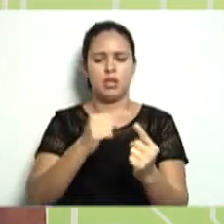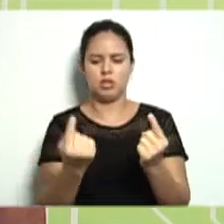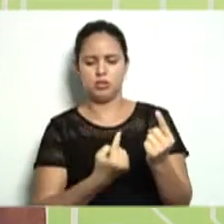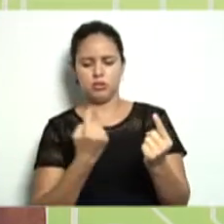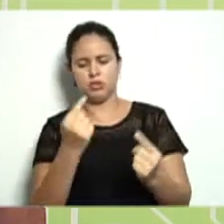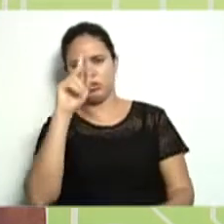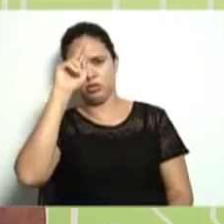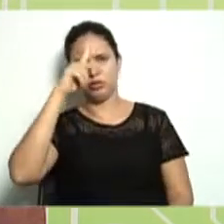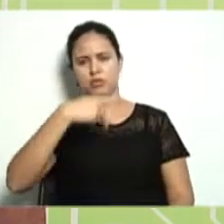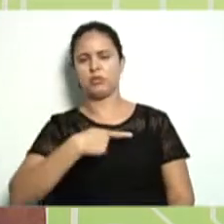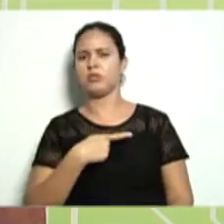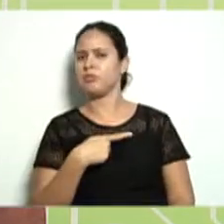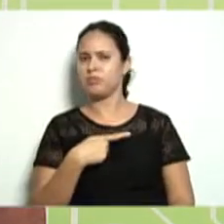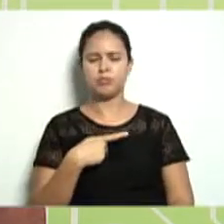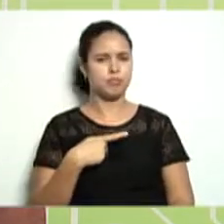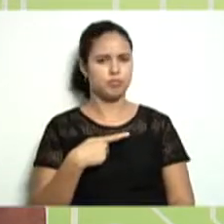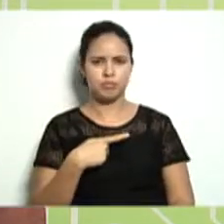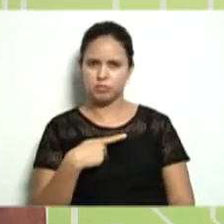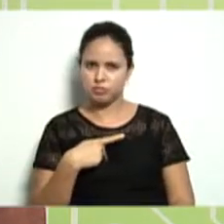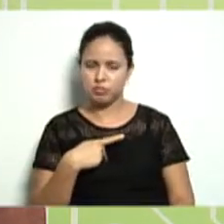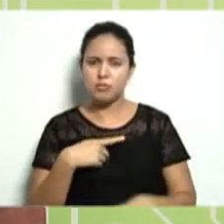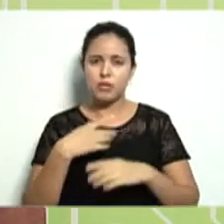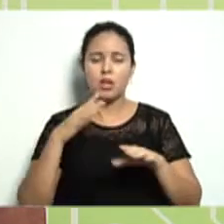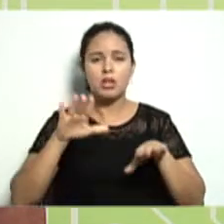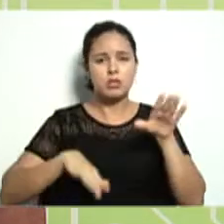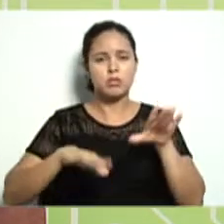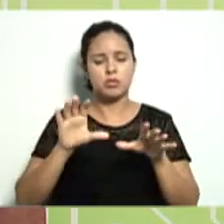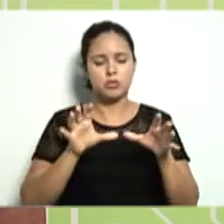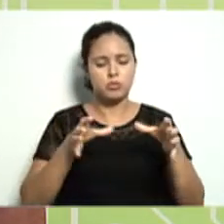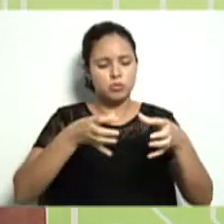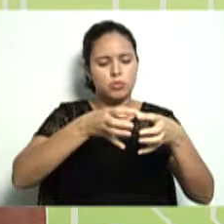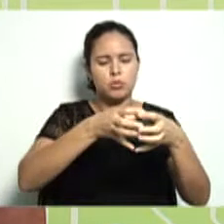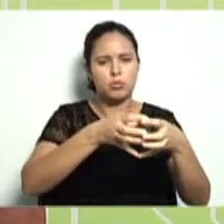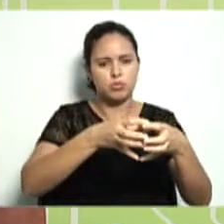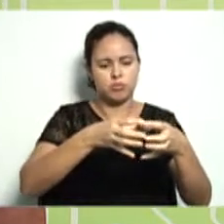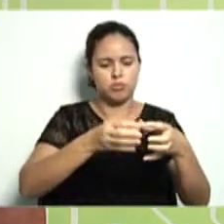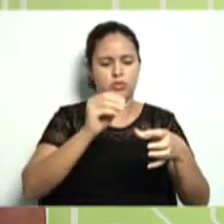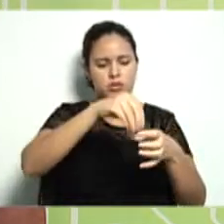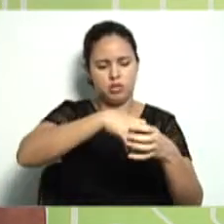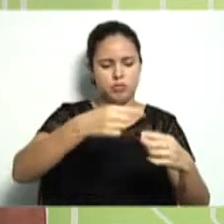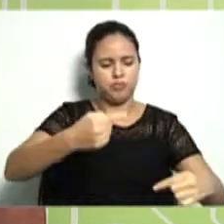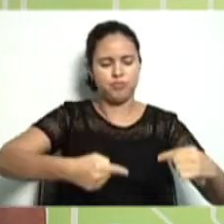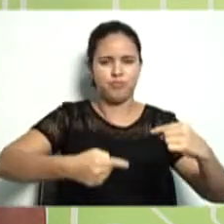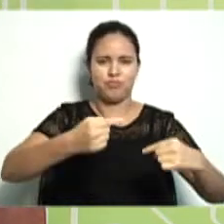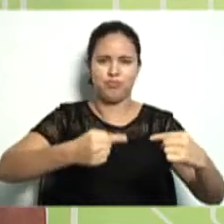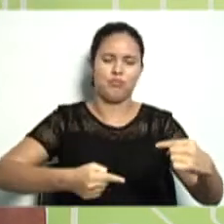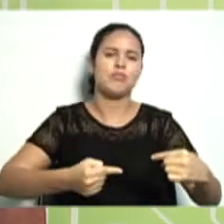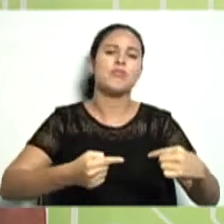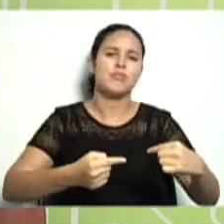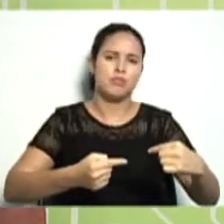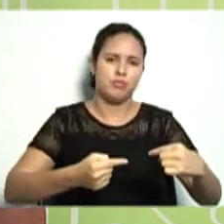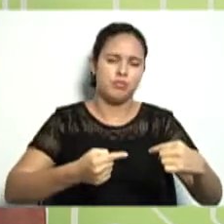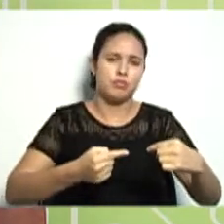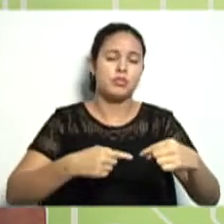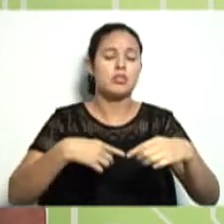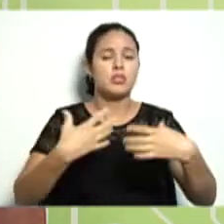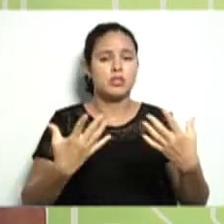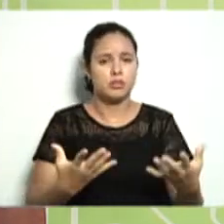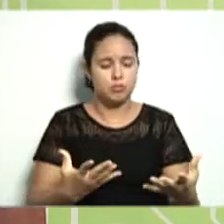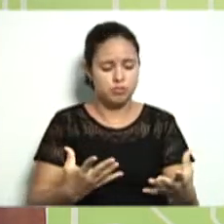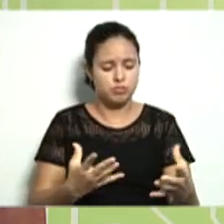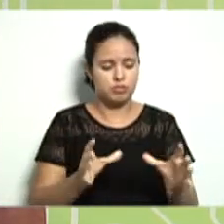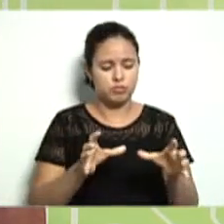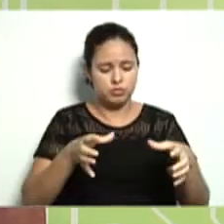porque muitas vezes quando o grupo ele tem algumas competições dentro. Dentro do trabalho em equipe é todo mundo, um